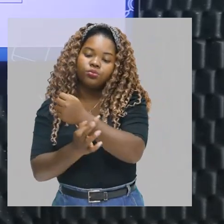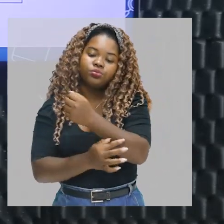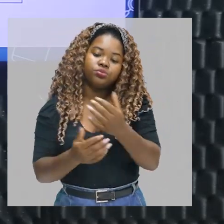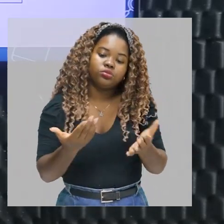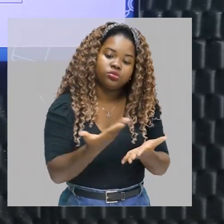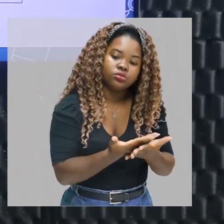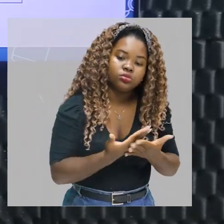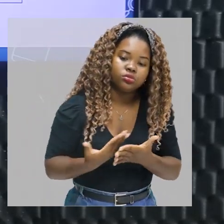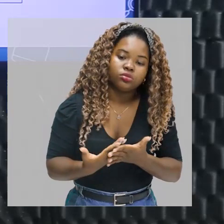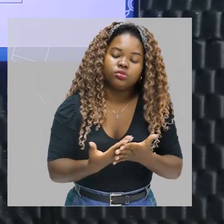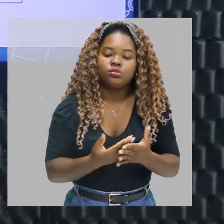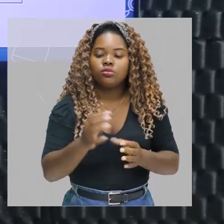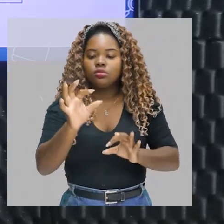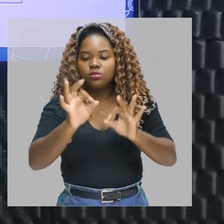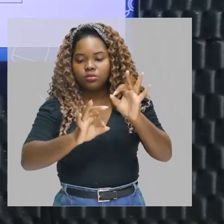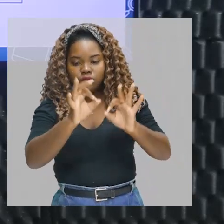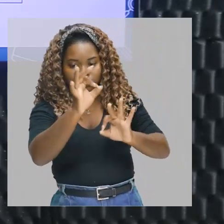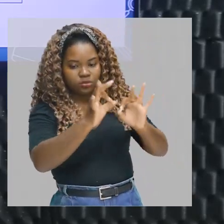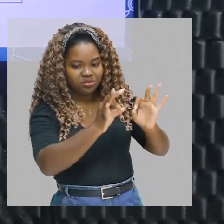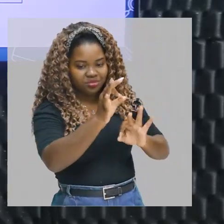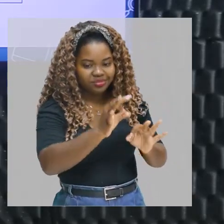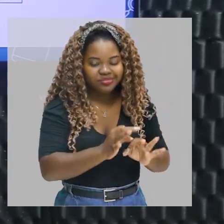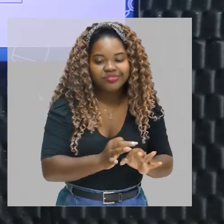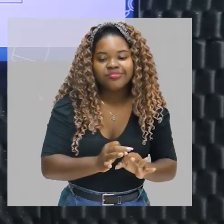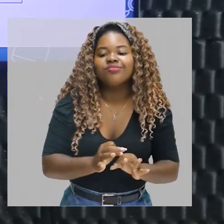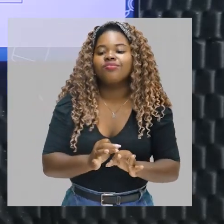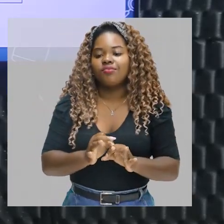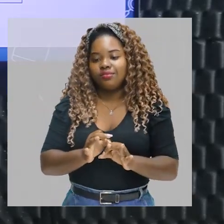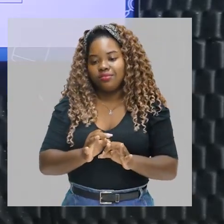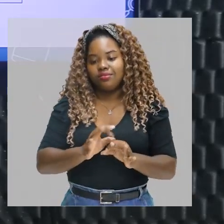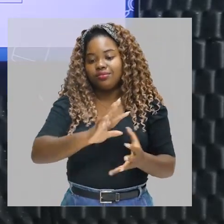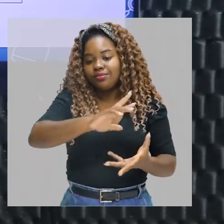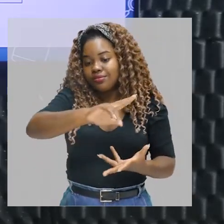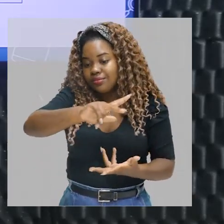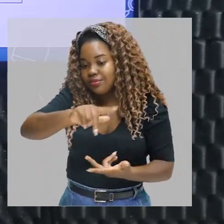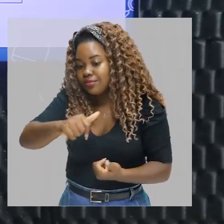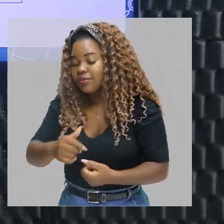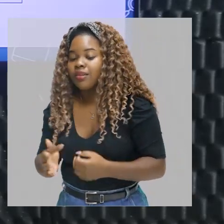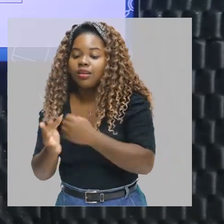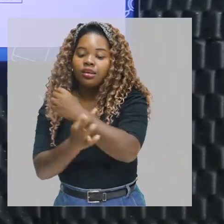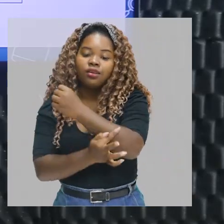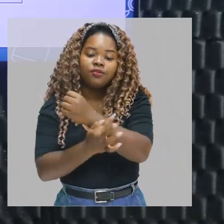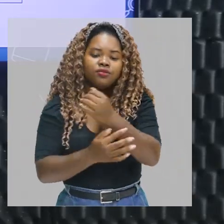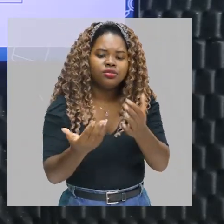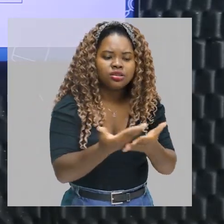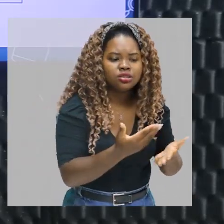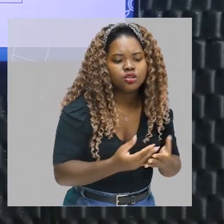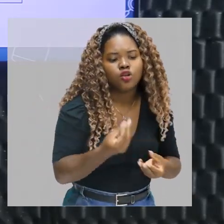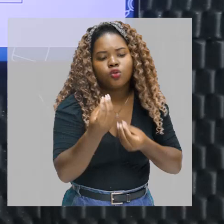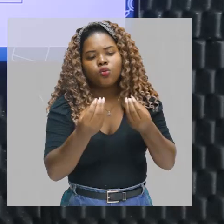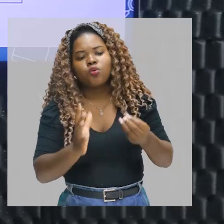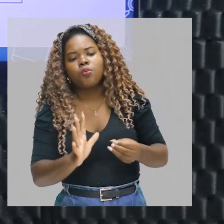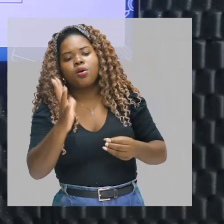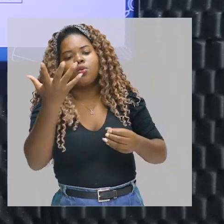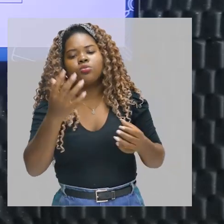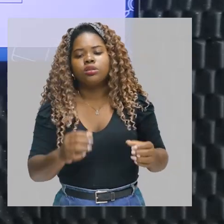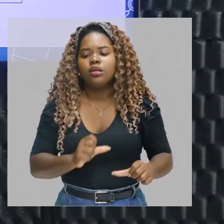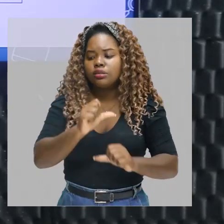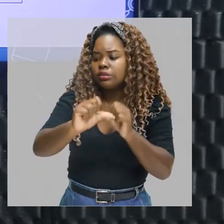estuda a organização da natureza, né? A física estuda a natureza do universo, por aí